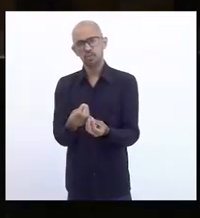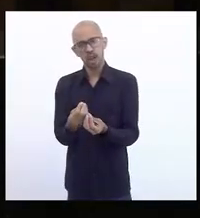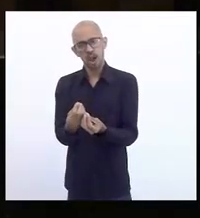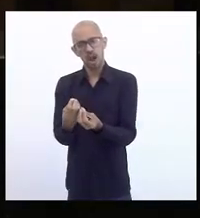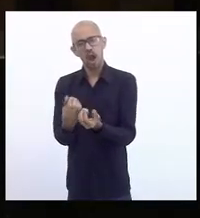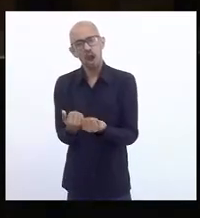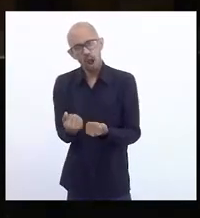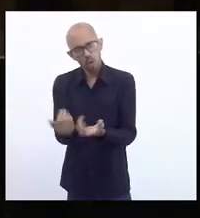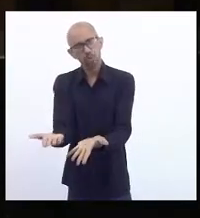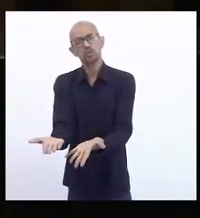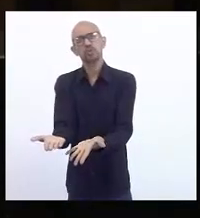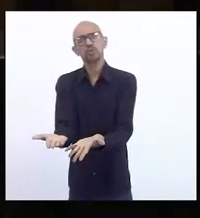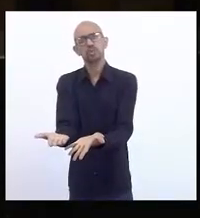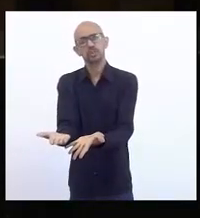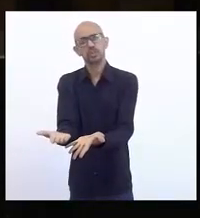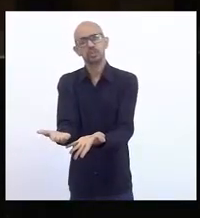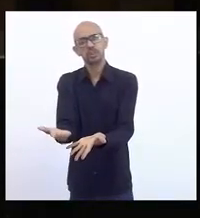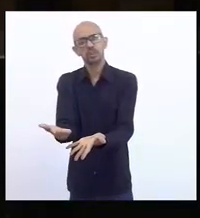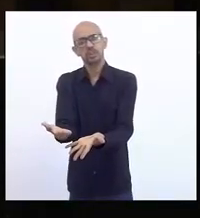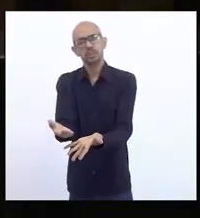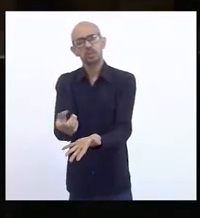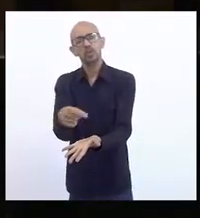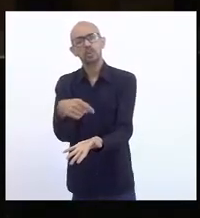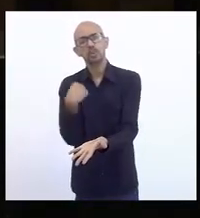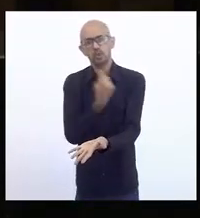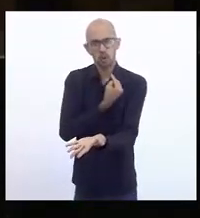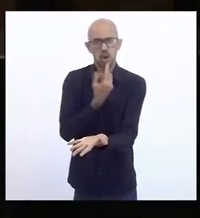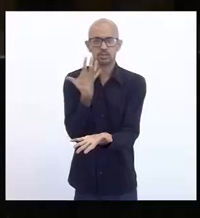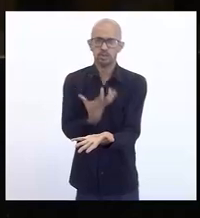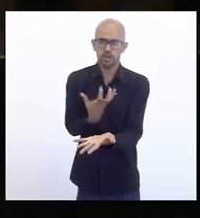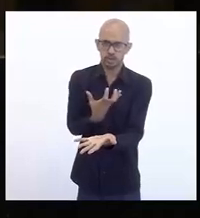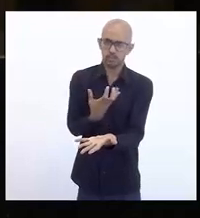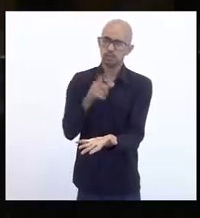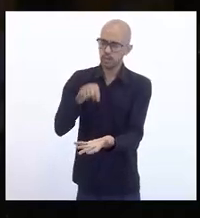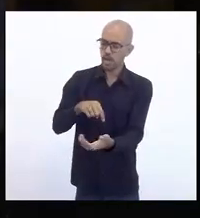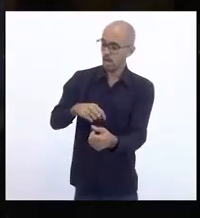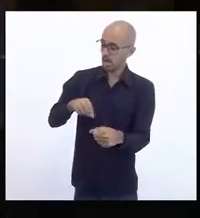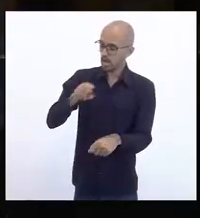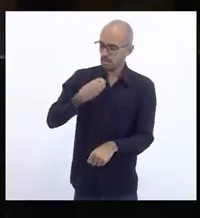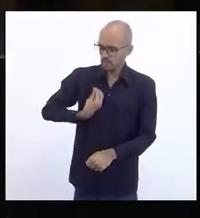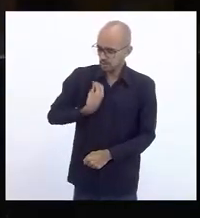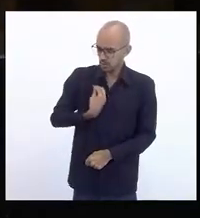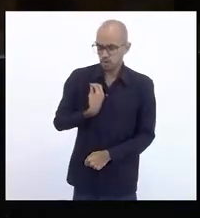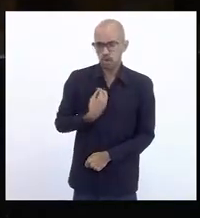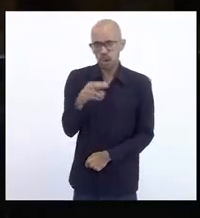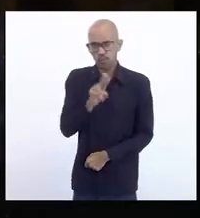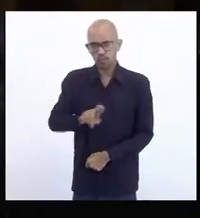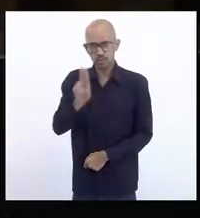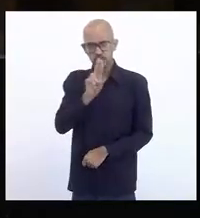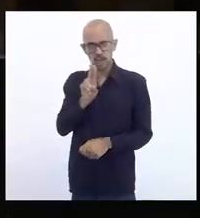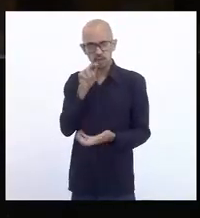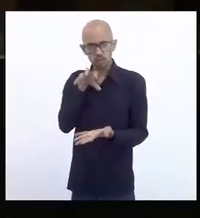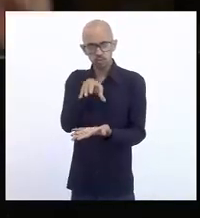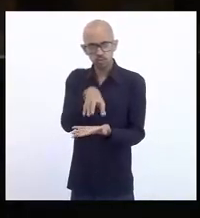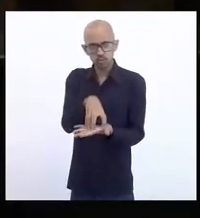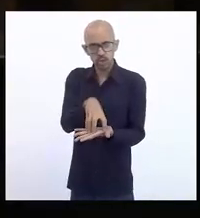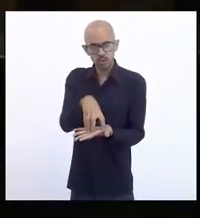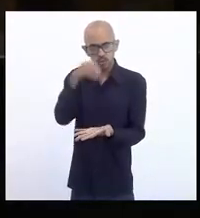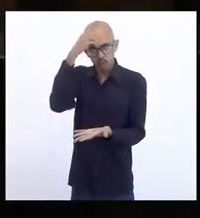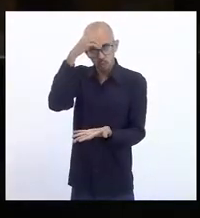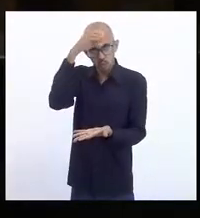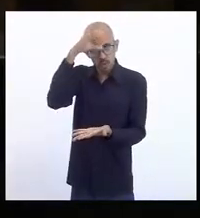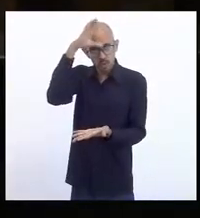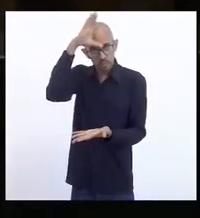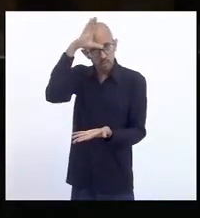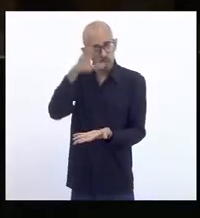que todos nós desejamos, que é existir a universidade como centro de conhecimento